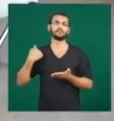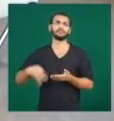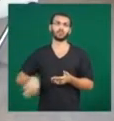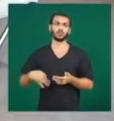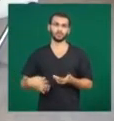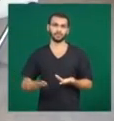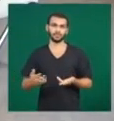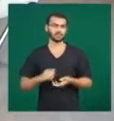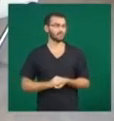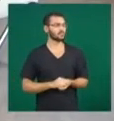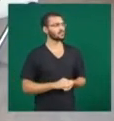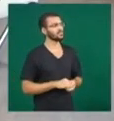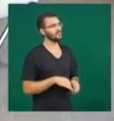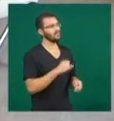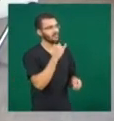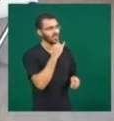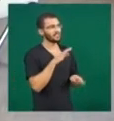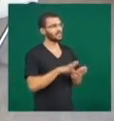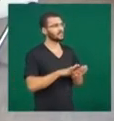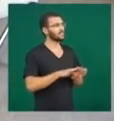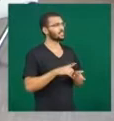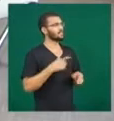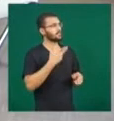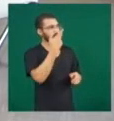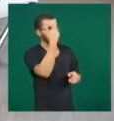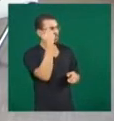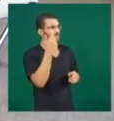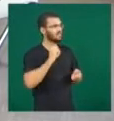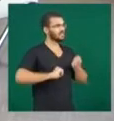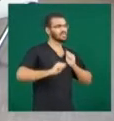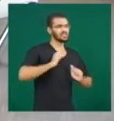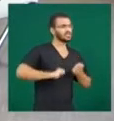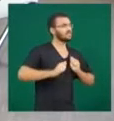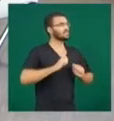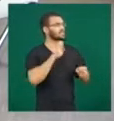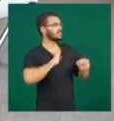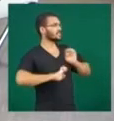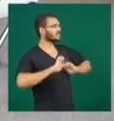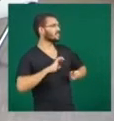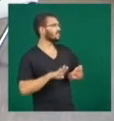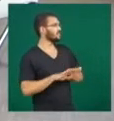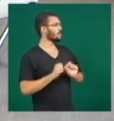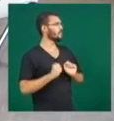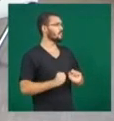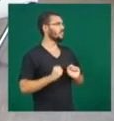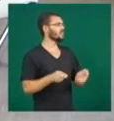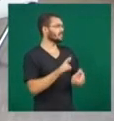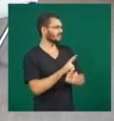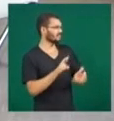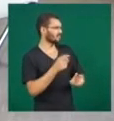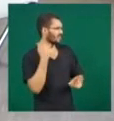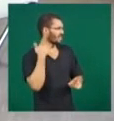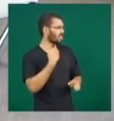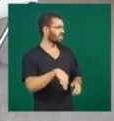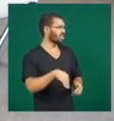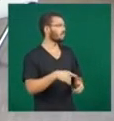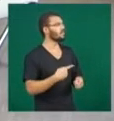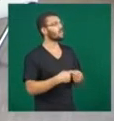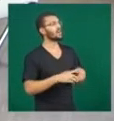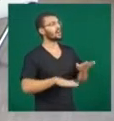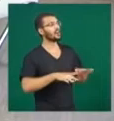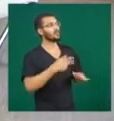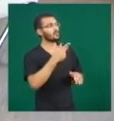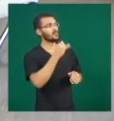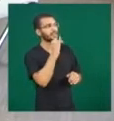A pressão, por exemplo, pressão no ambiente de trabalho, a questão do próprio estresse e outras questões mais, podem estar relacionadas? A gente percebe que as pessoas geralmente